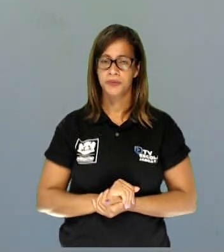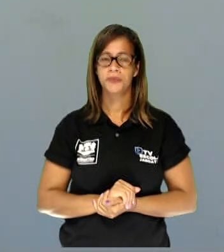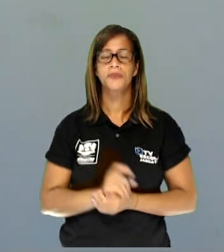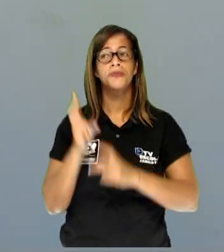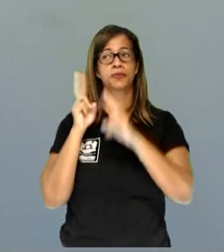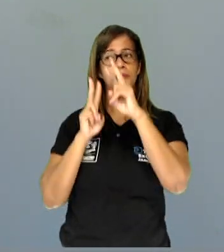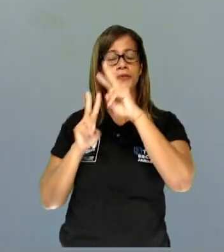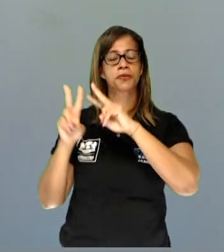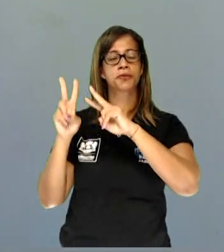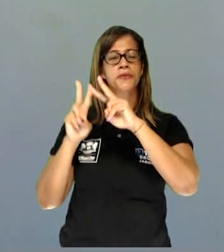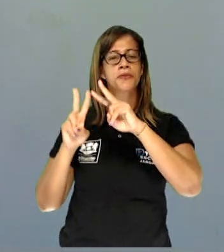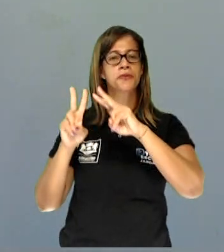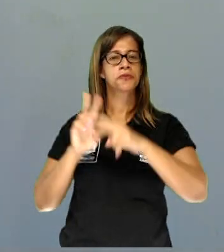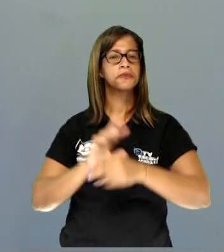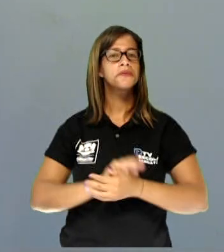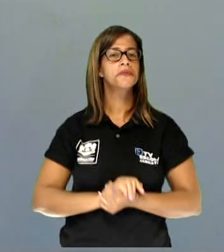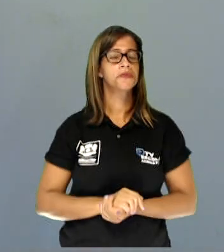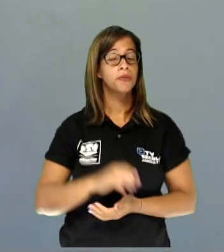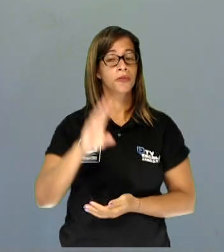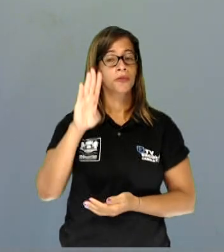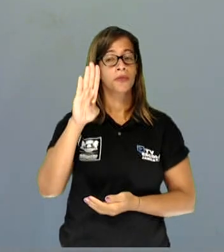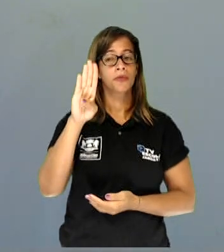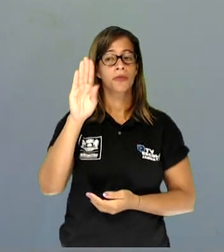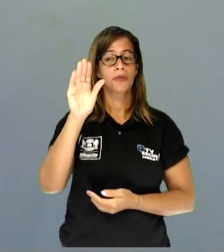ba. Ra, ra.